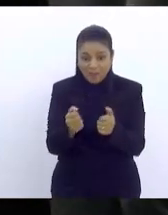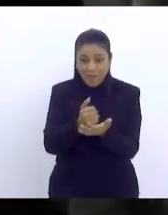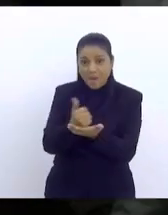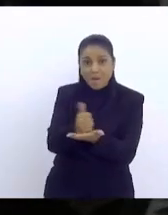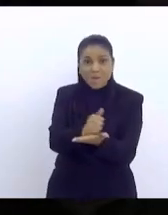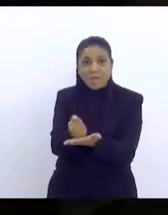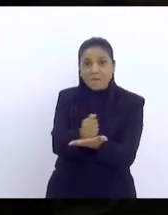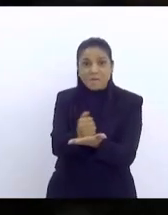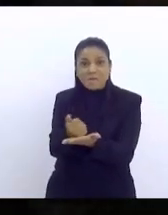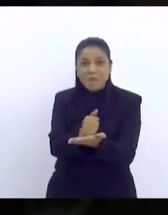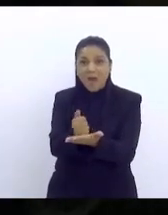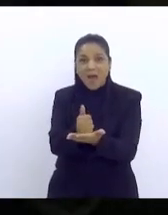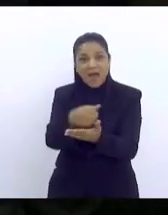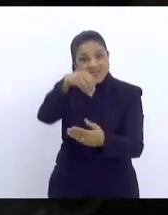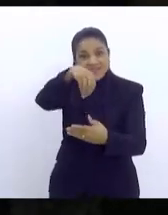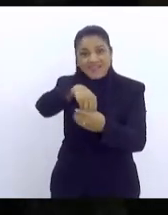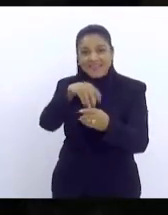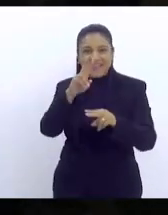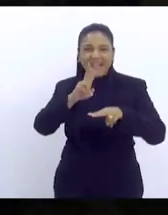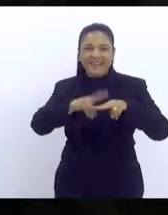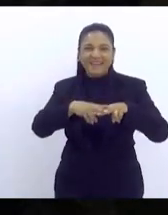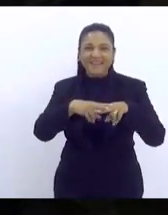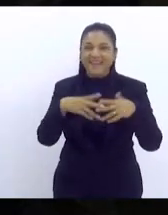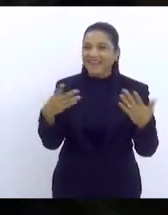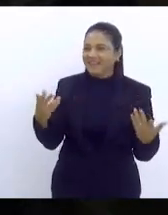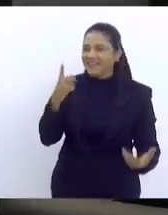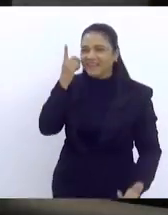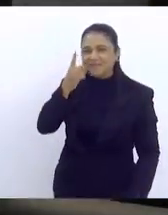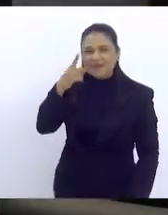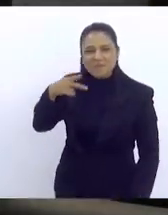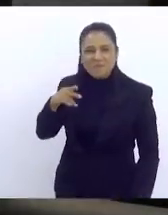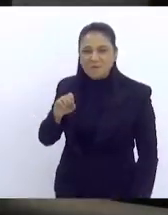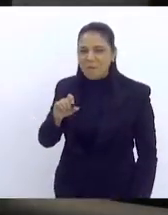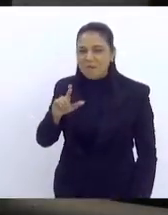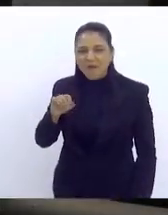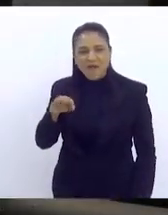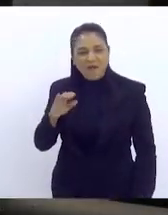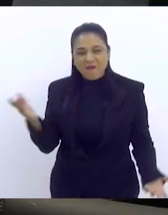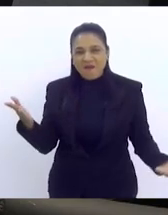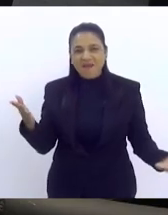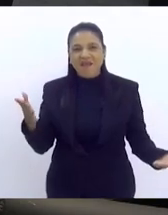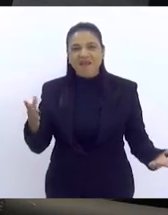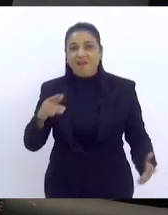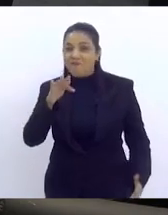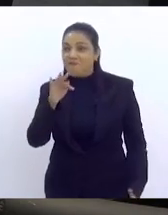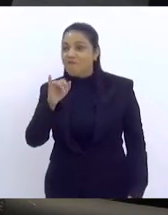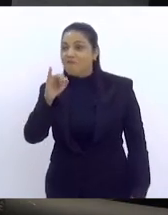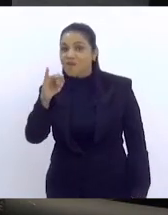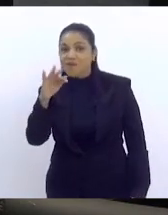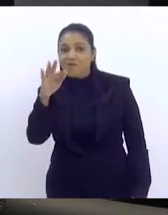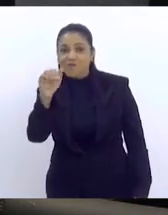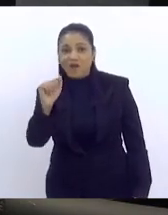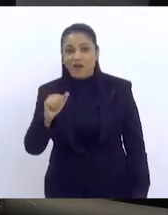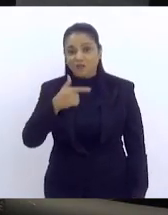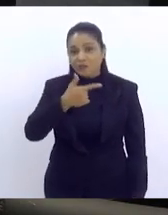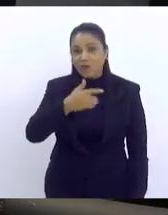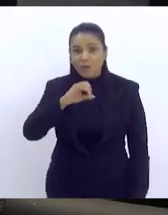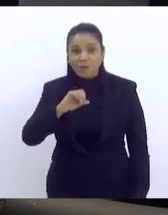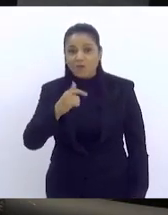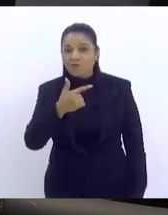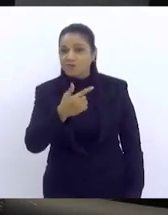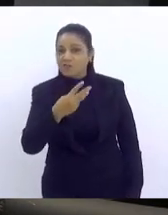pobel aprendeu a jogar videogame pô FIFA 2023 é um escárnio